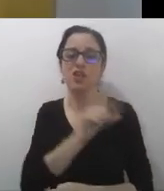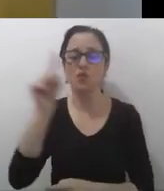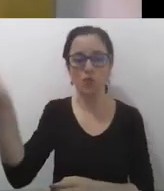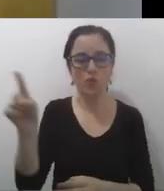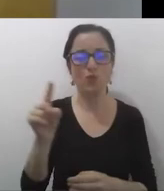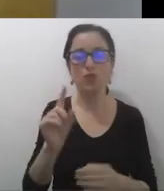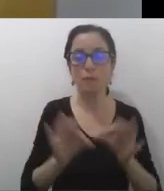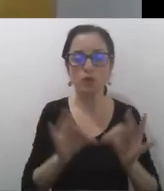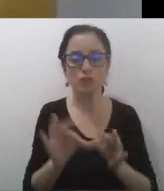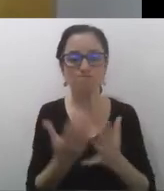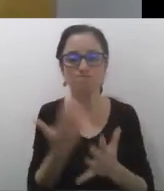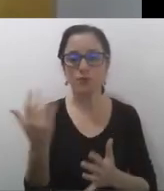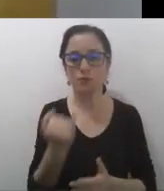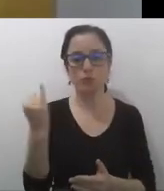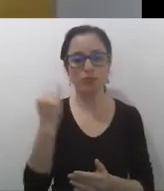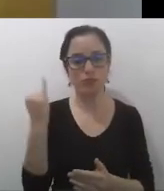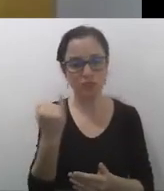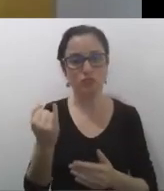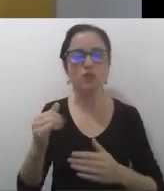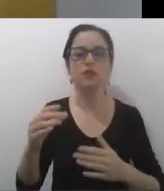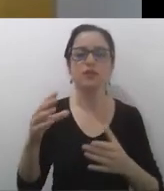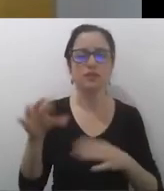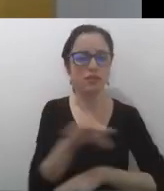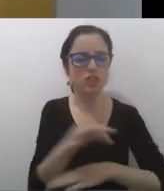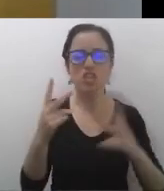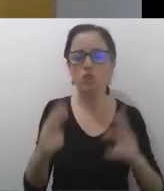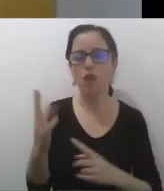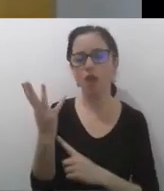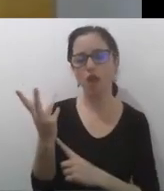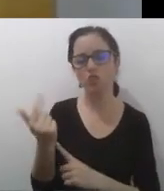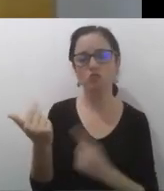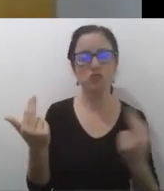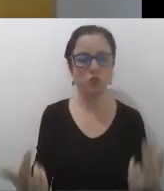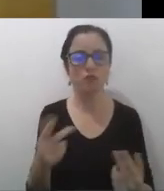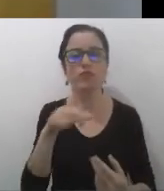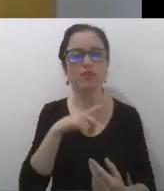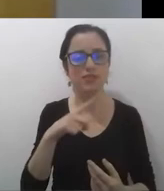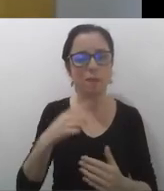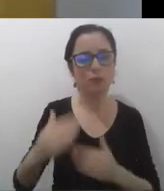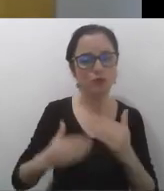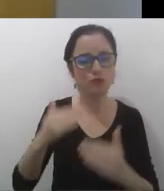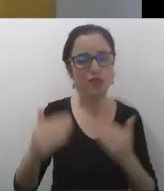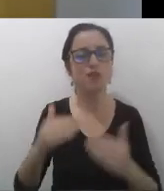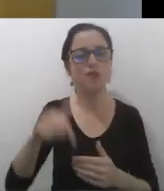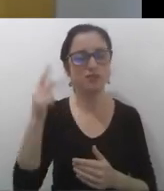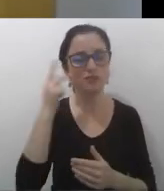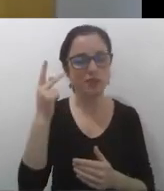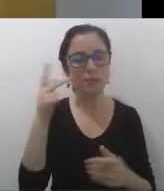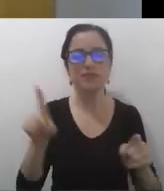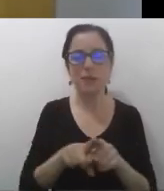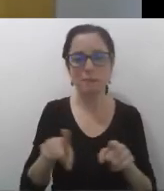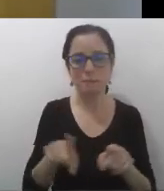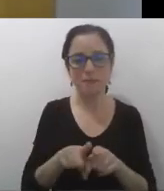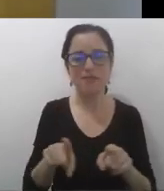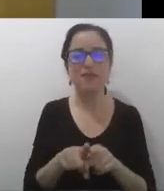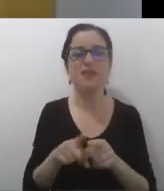EGE no Rio, que é um projeto que se destaca tanto da arquitetura quanto da belas artes. Mas você tem um processo